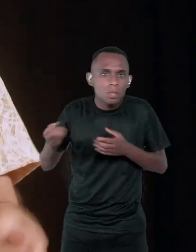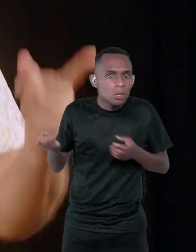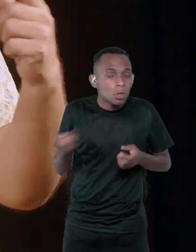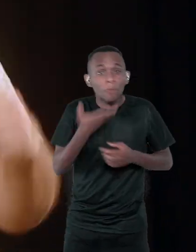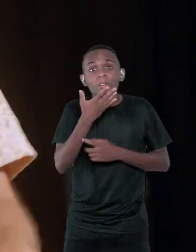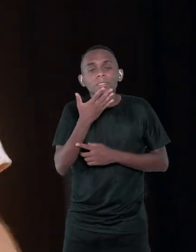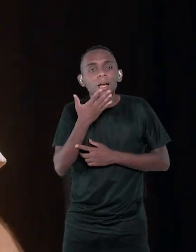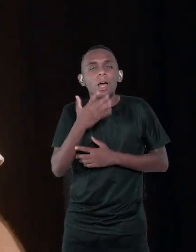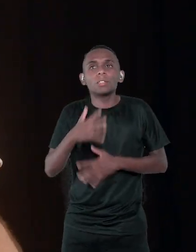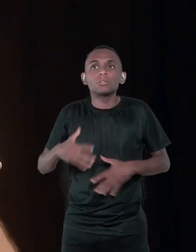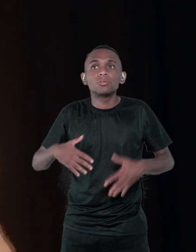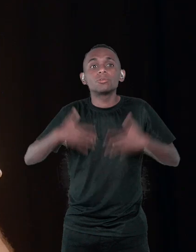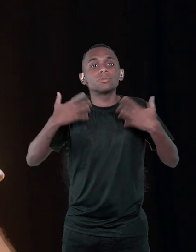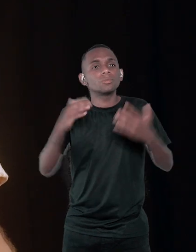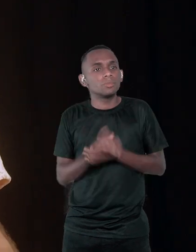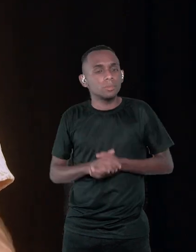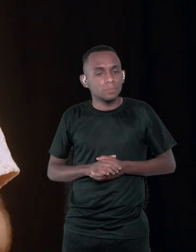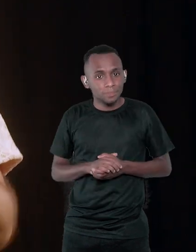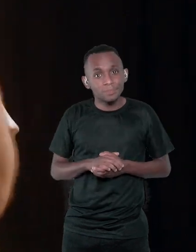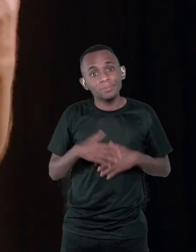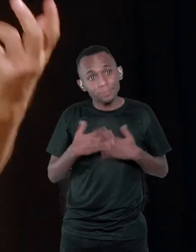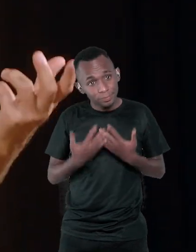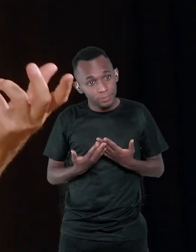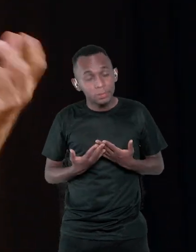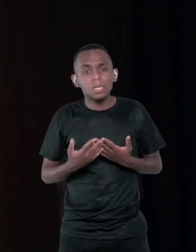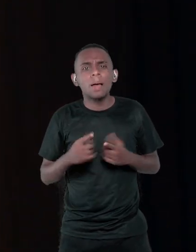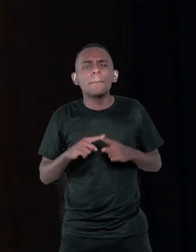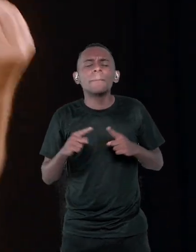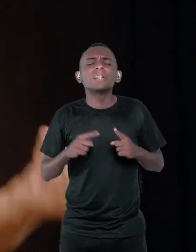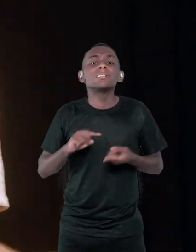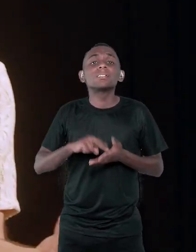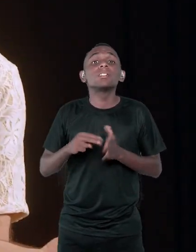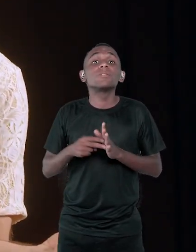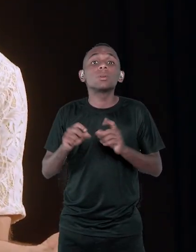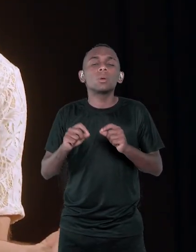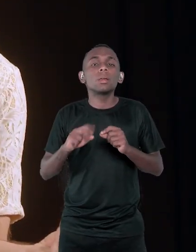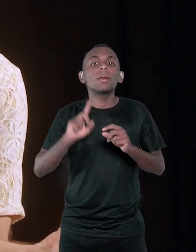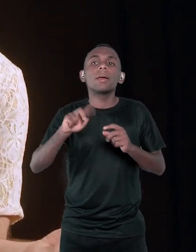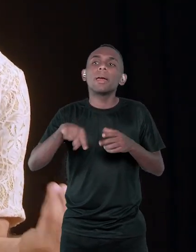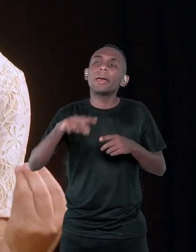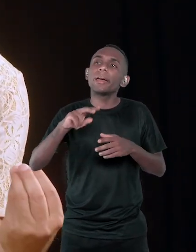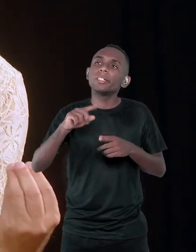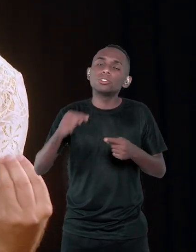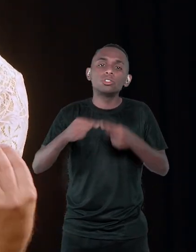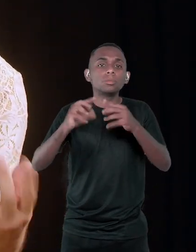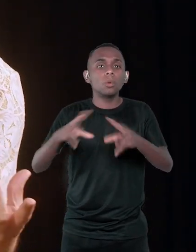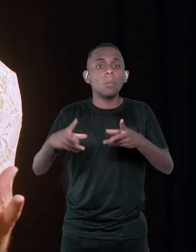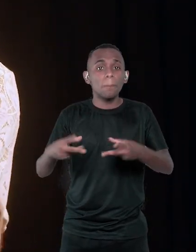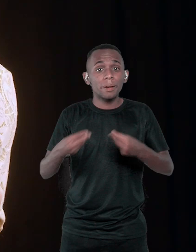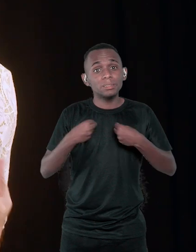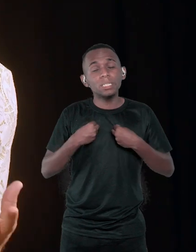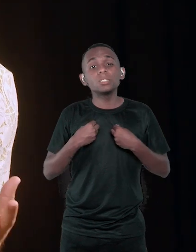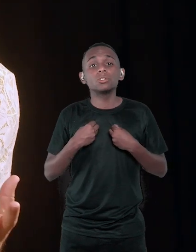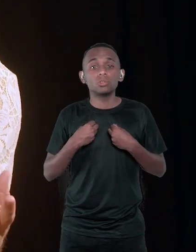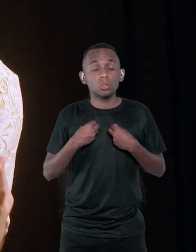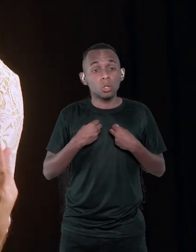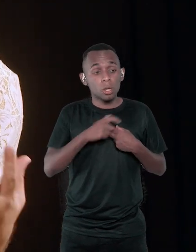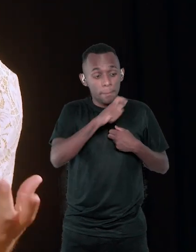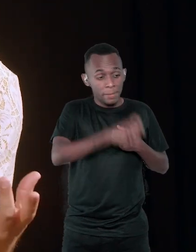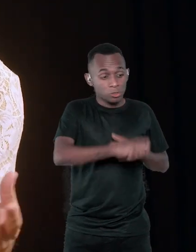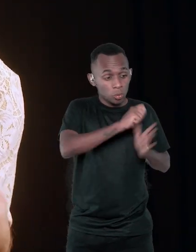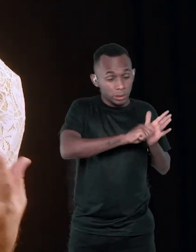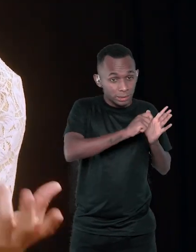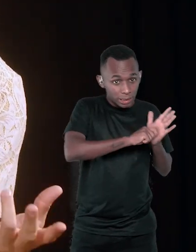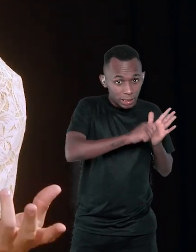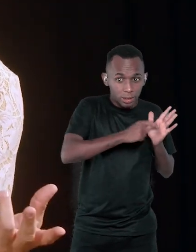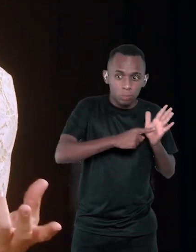de. Vai ler o assassinato do Roger Ackroyd dele. E o que tem ali? Uma recompensa que o autor teve o cuidado de